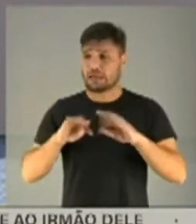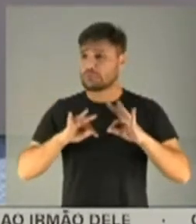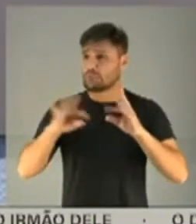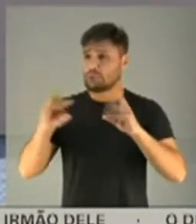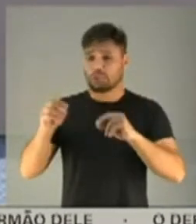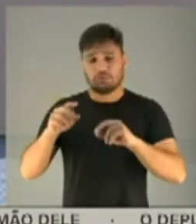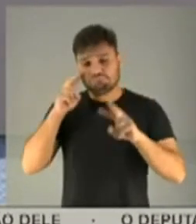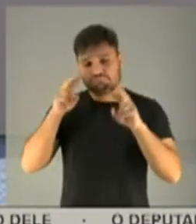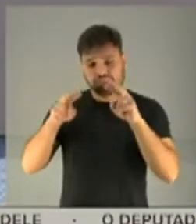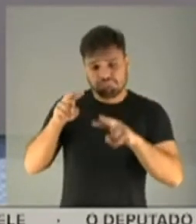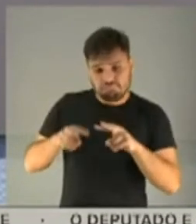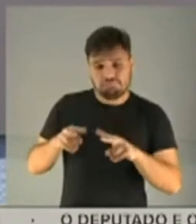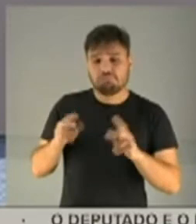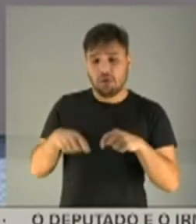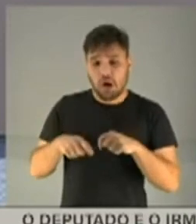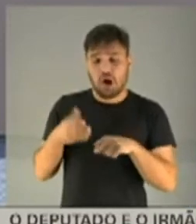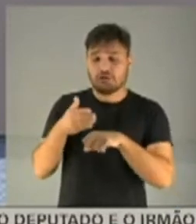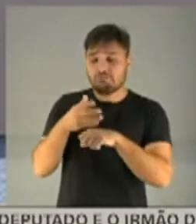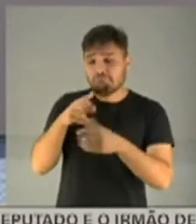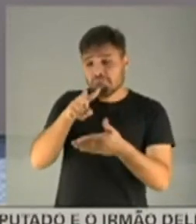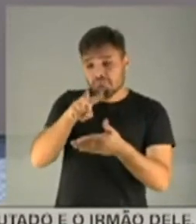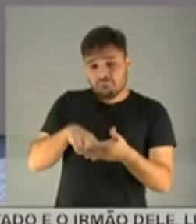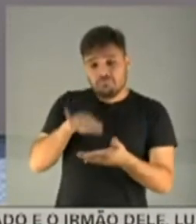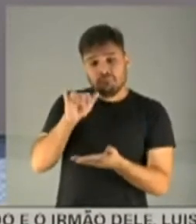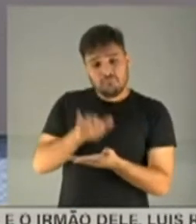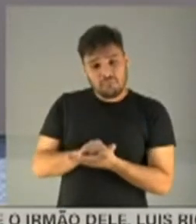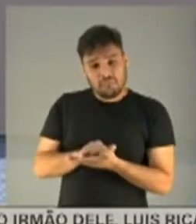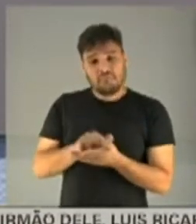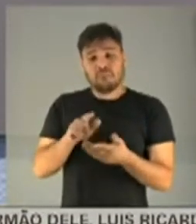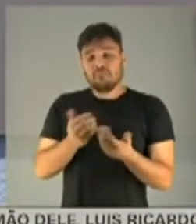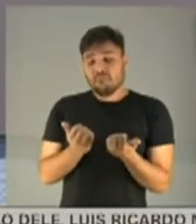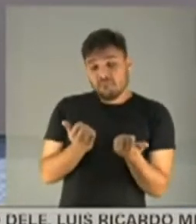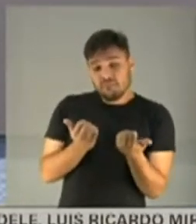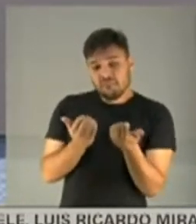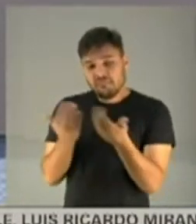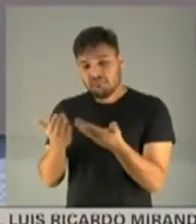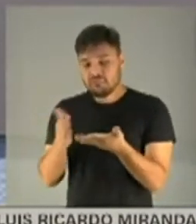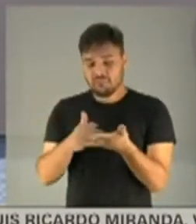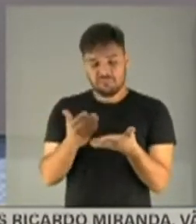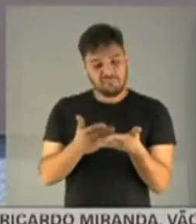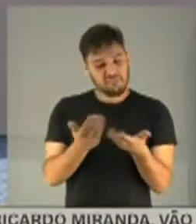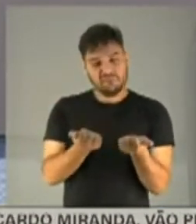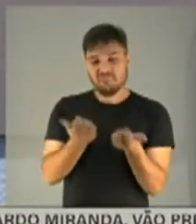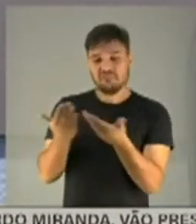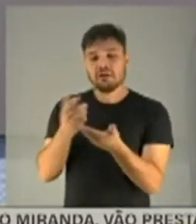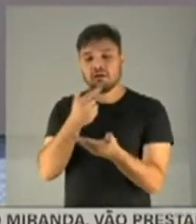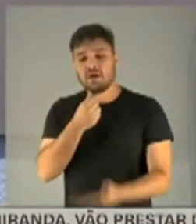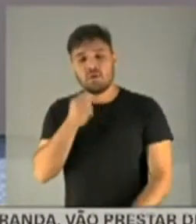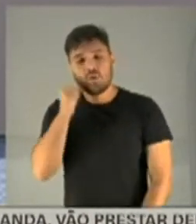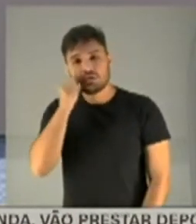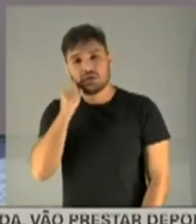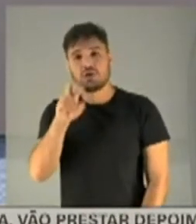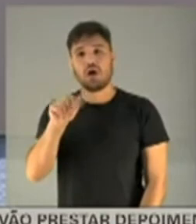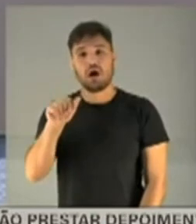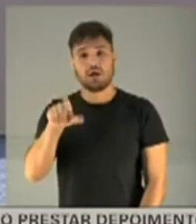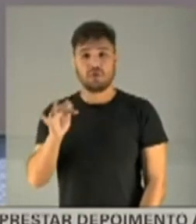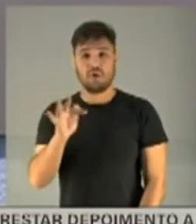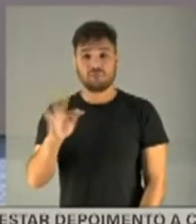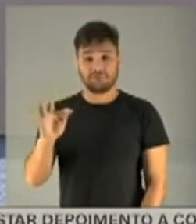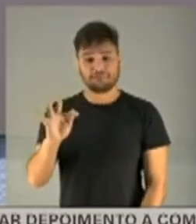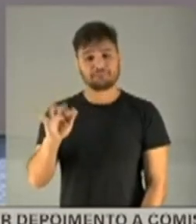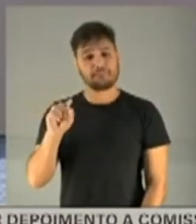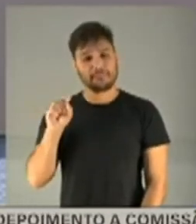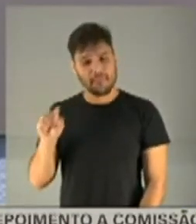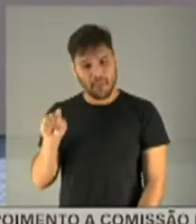aqueles que tiverem acesso. Inclusive, entrego aqui em mãos para o senador Randolph cópia